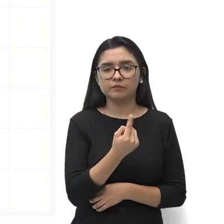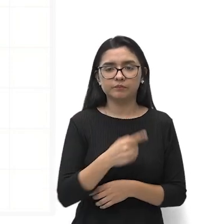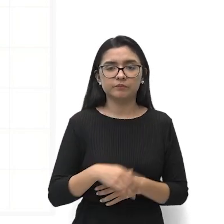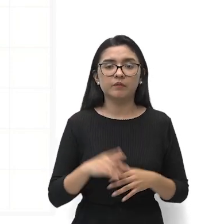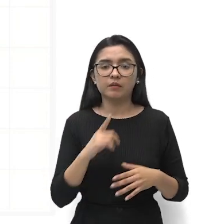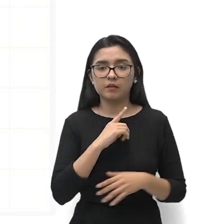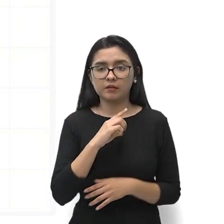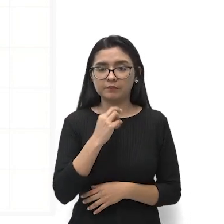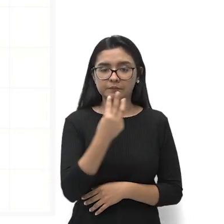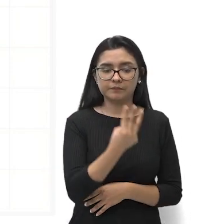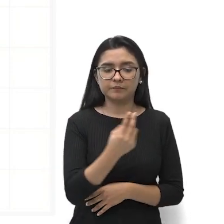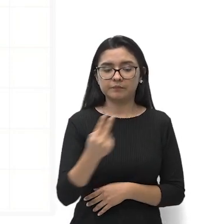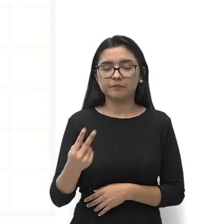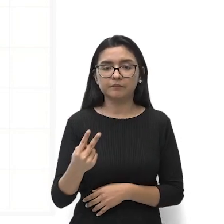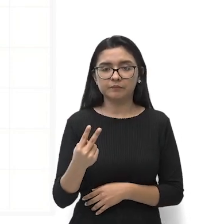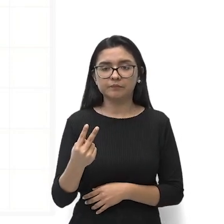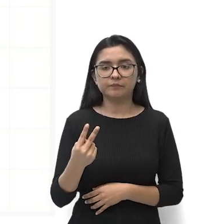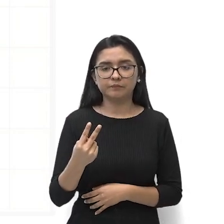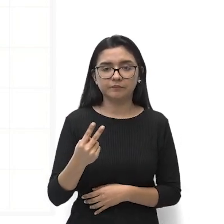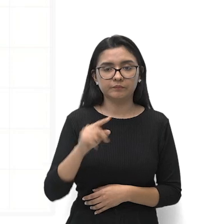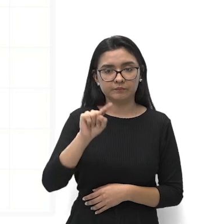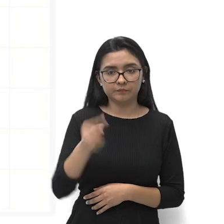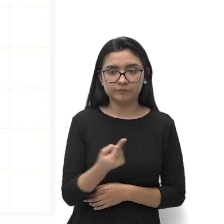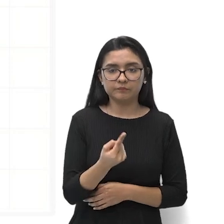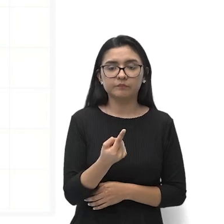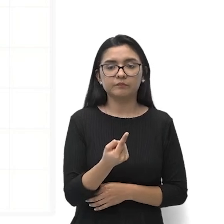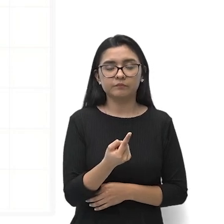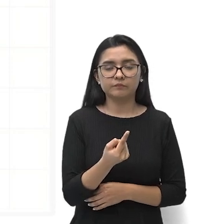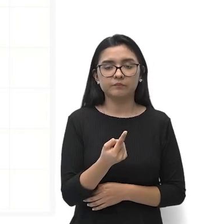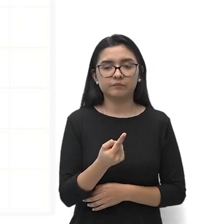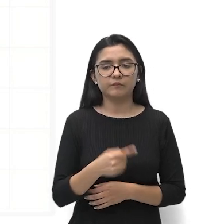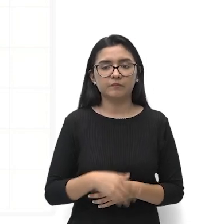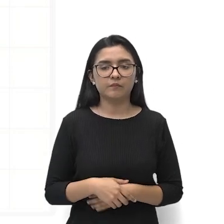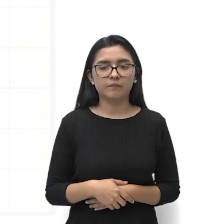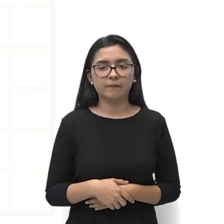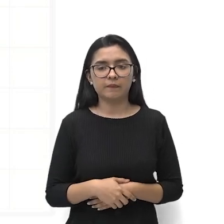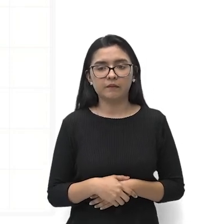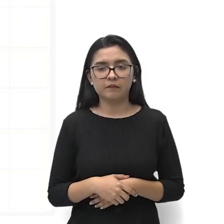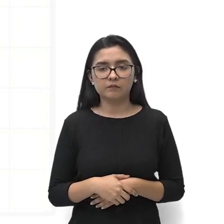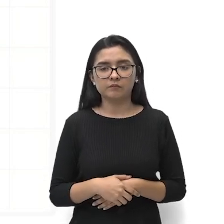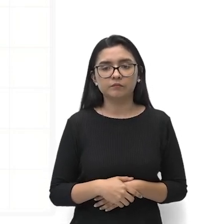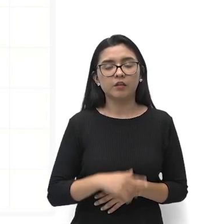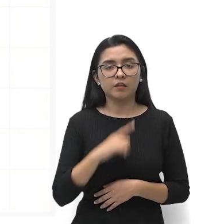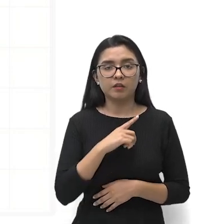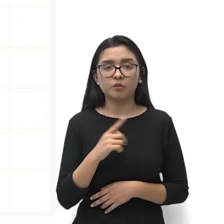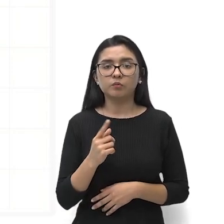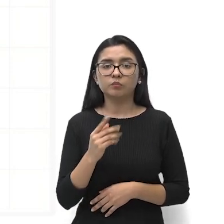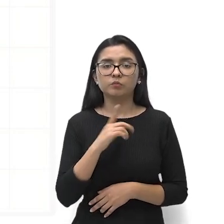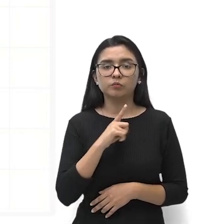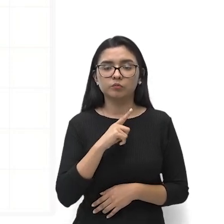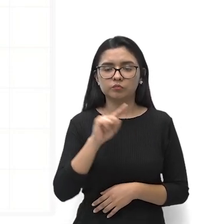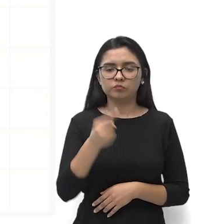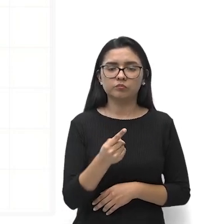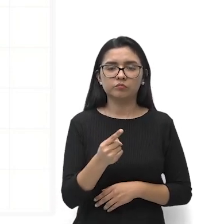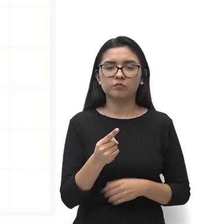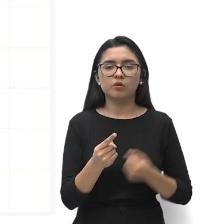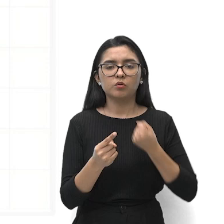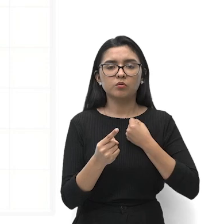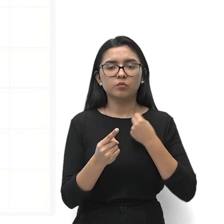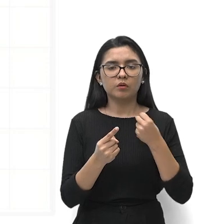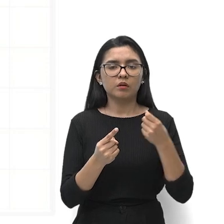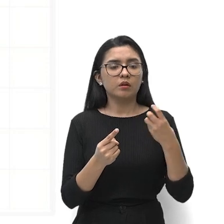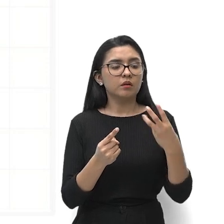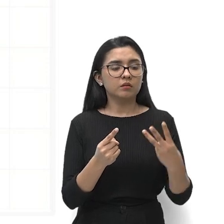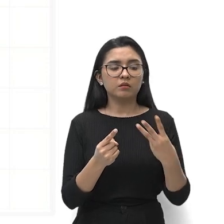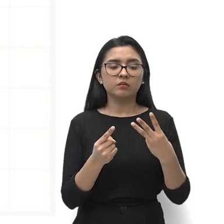ó, 32. A vírgula está bem aqui. Então eu já tenho 32, então eu já tenho duas casas. Só que eu preciso de mais 3, não é